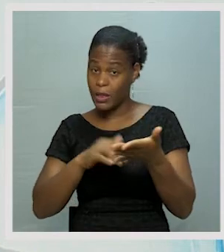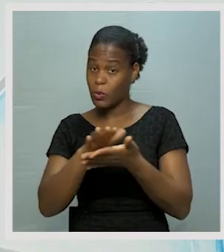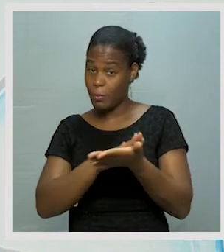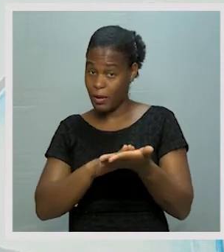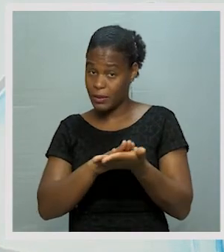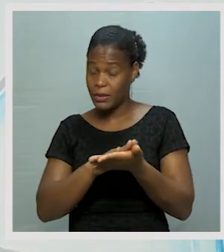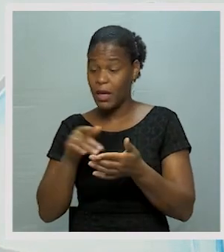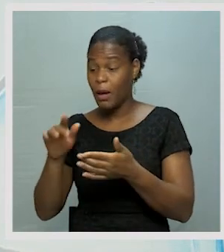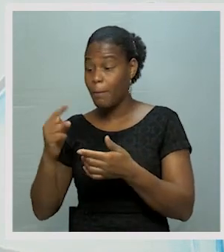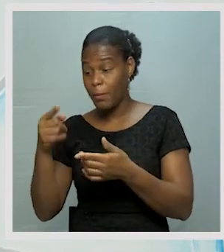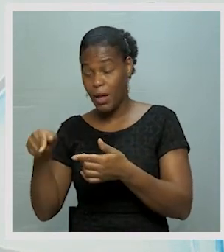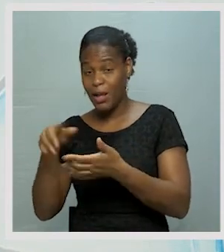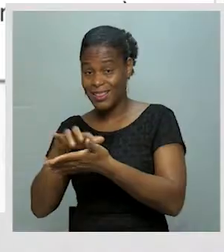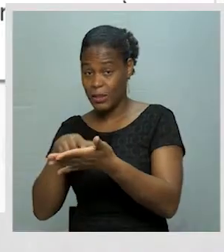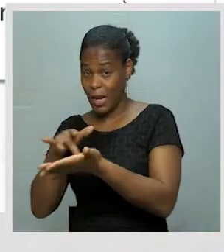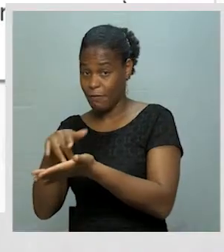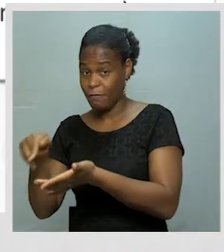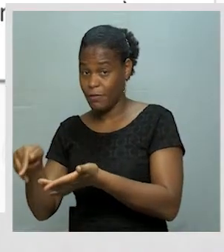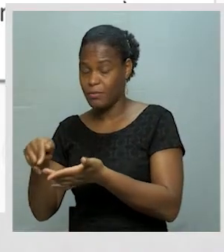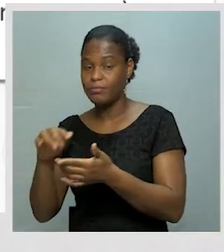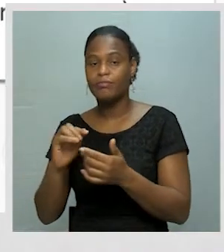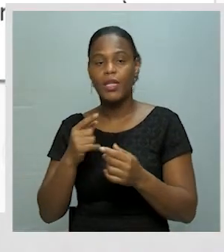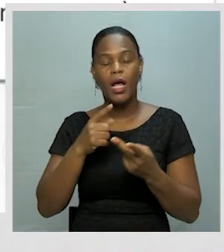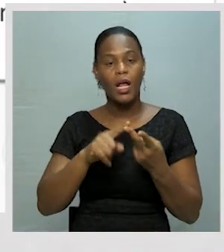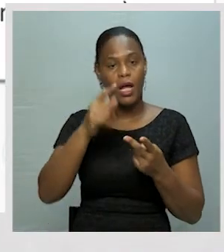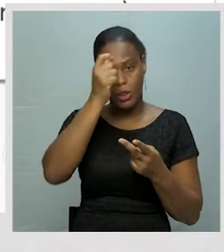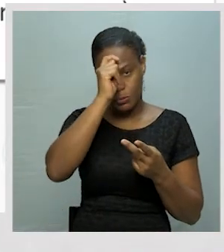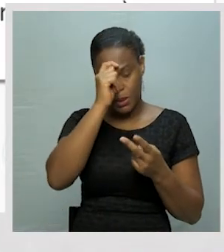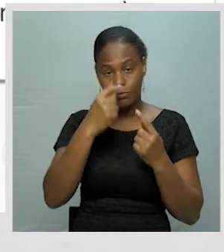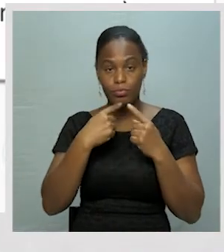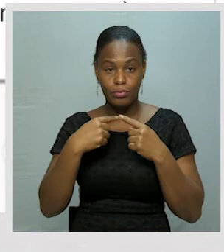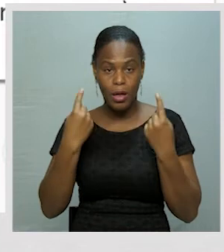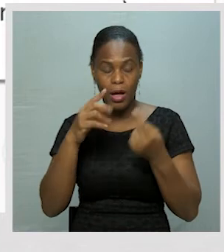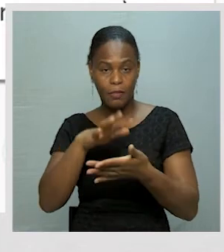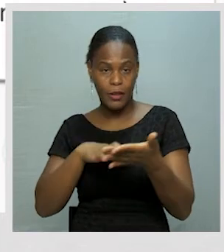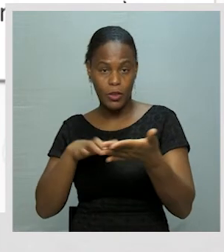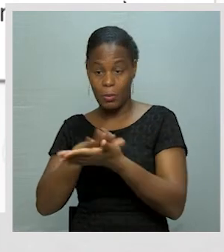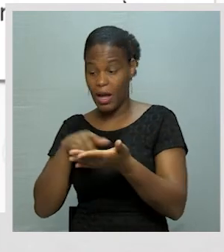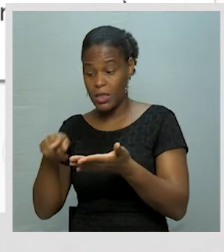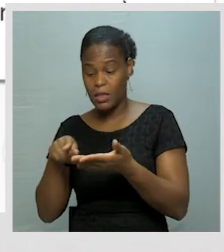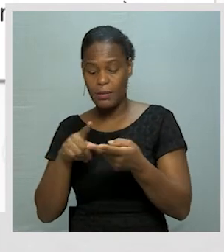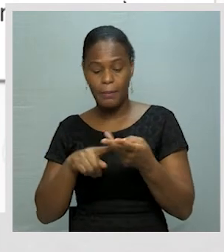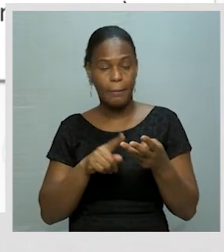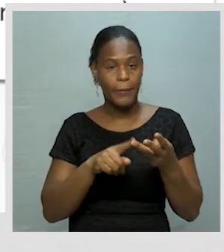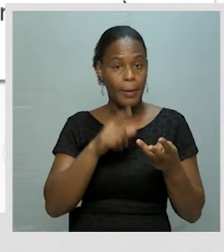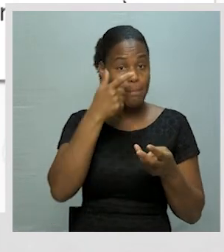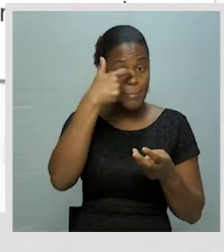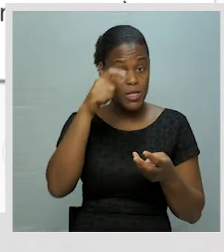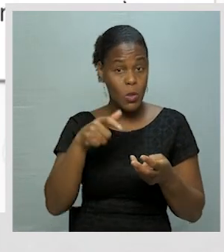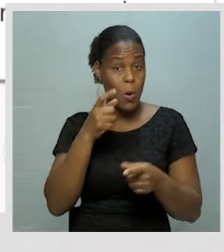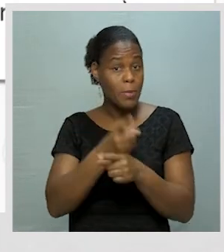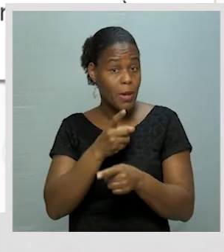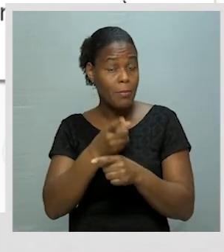primeiro texto, não é? Respeita o tipo de enunciação do texto base, usa as mesmas pessoas gramaticais e tempos